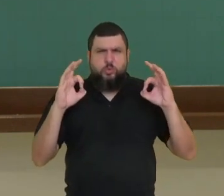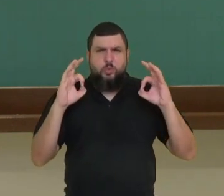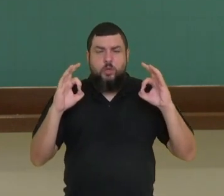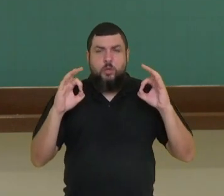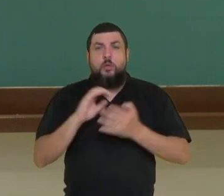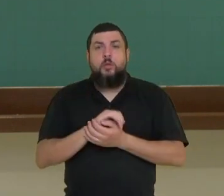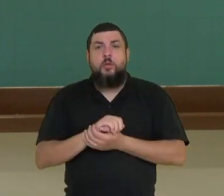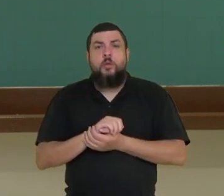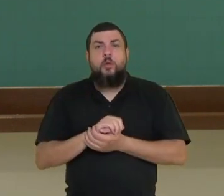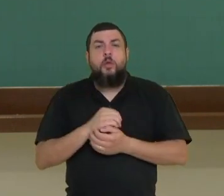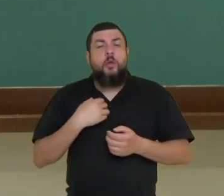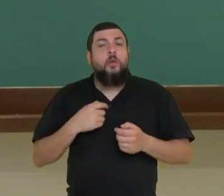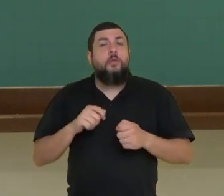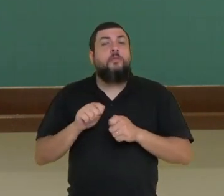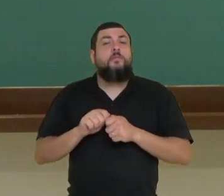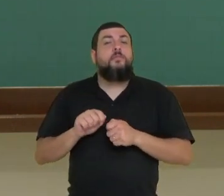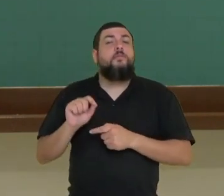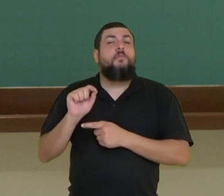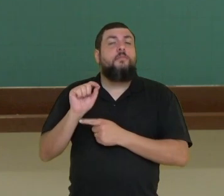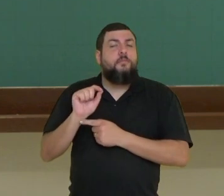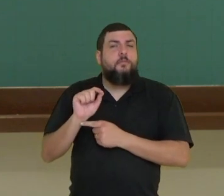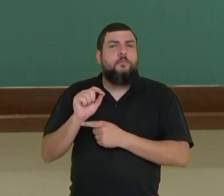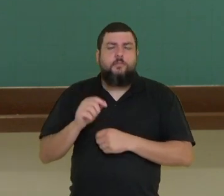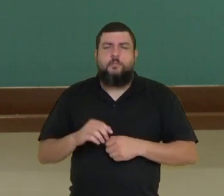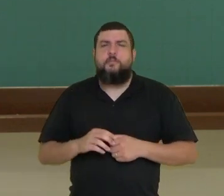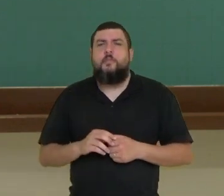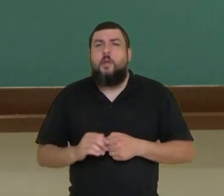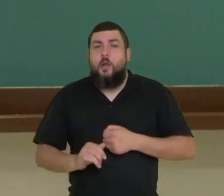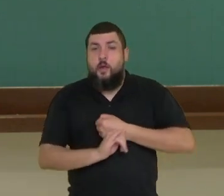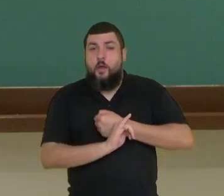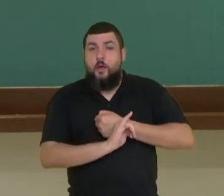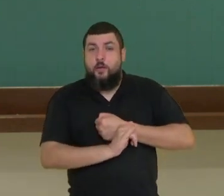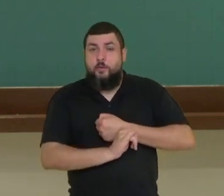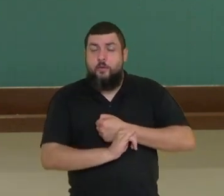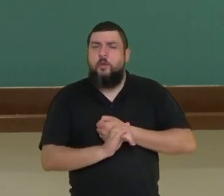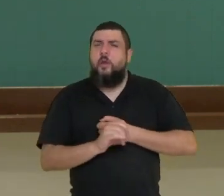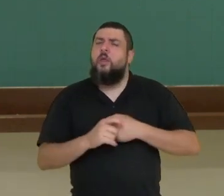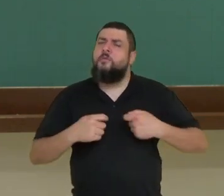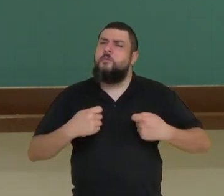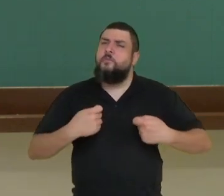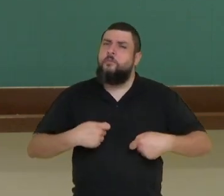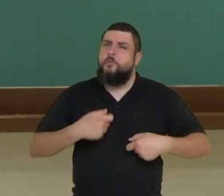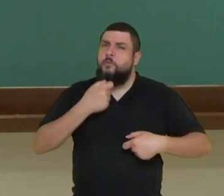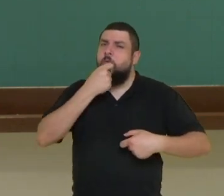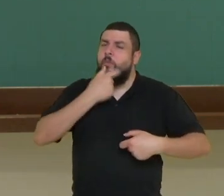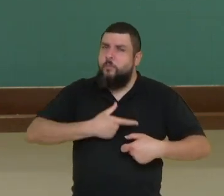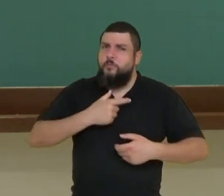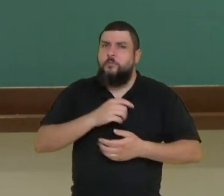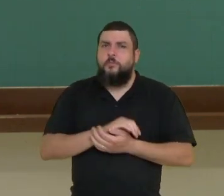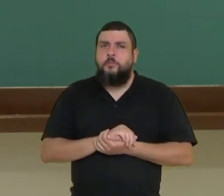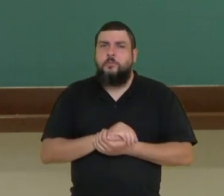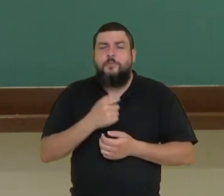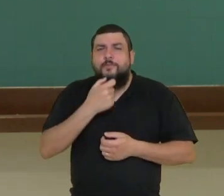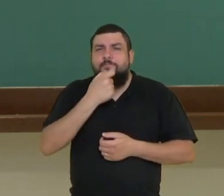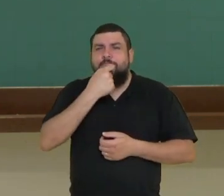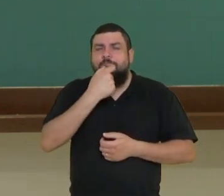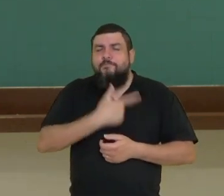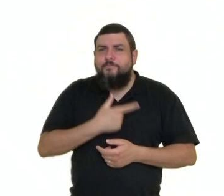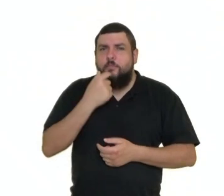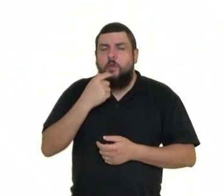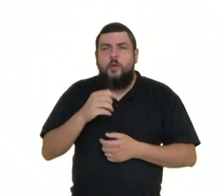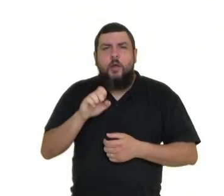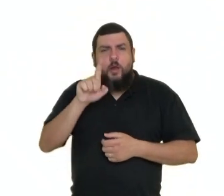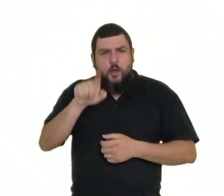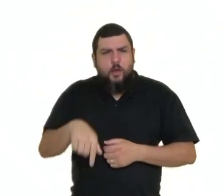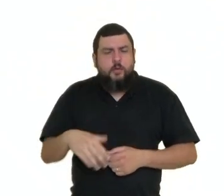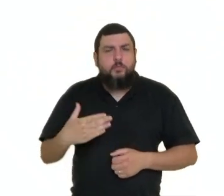que a crônica tivesse humor. Então, o humor é veiculado aqui pelo inesperado,